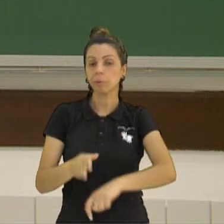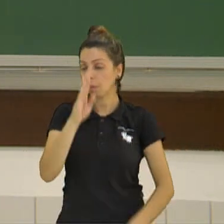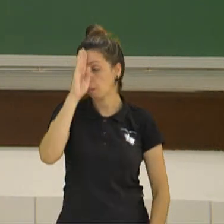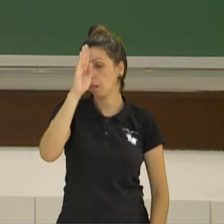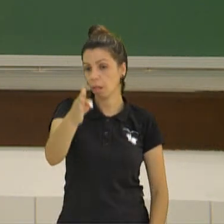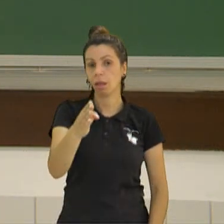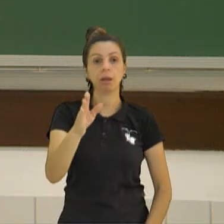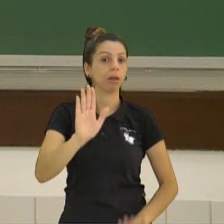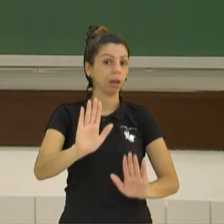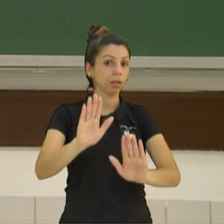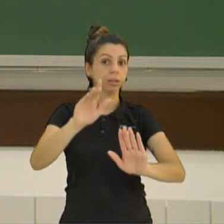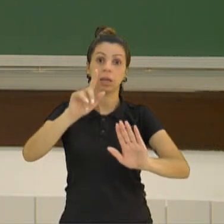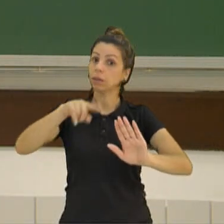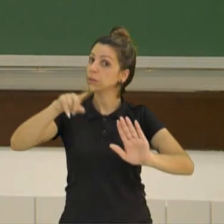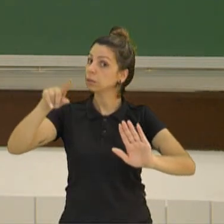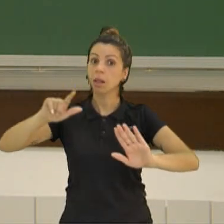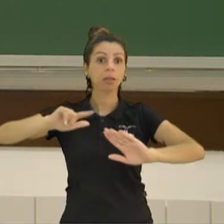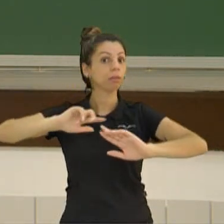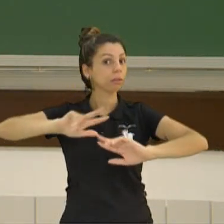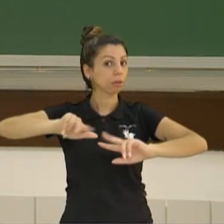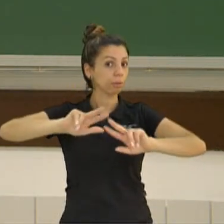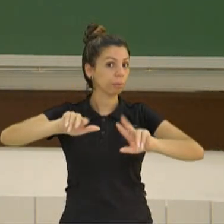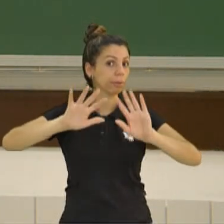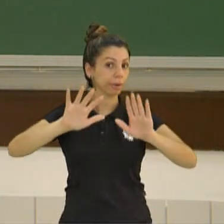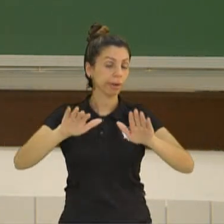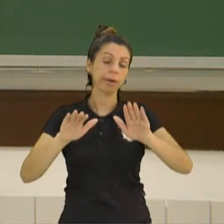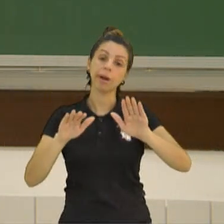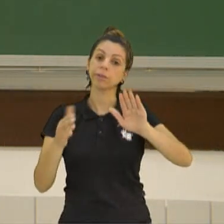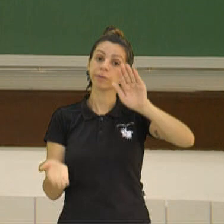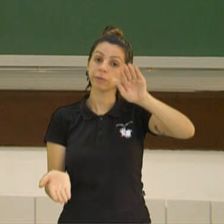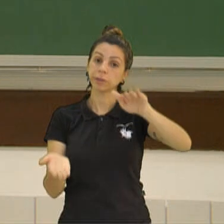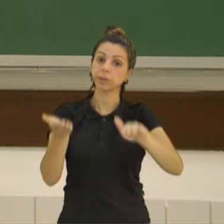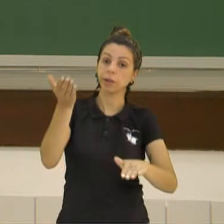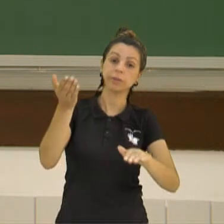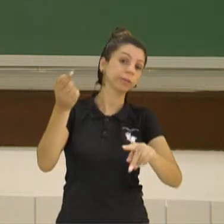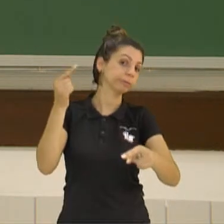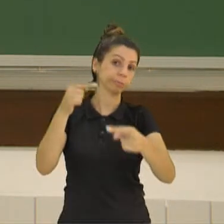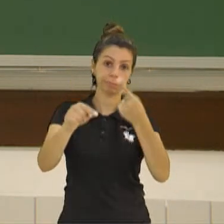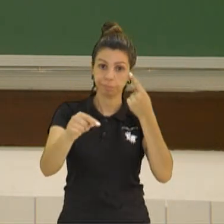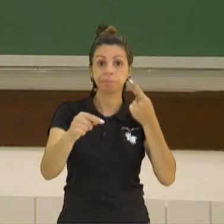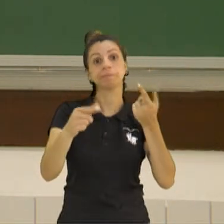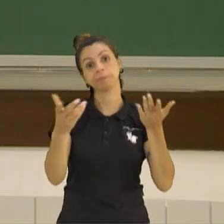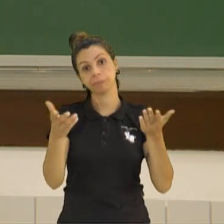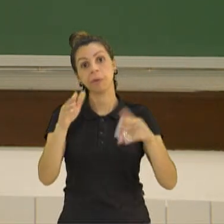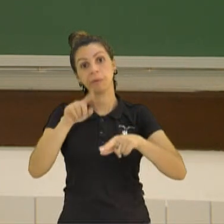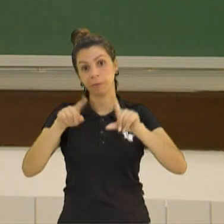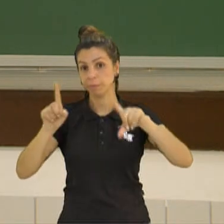proporcional. Às vezes não. Às vezes é inversamente proporcional. Às vezes é não proporcional. Beleza?